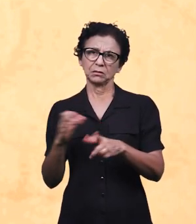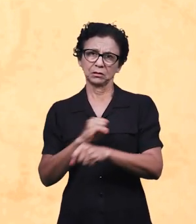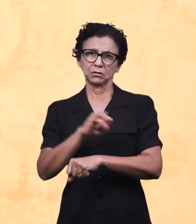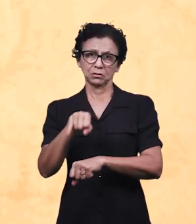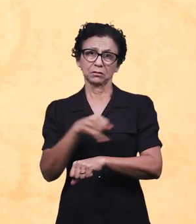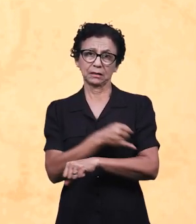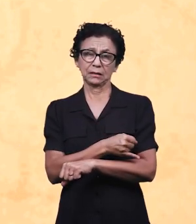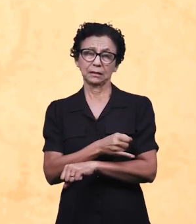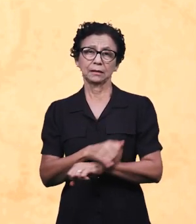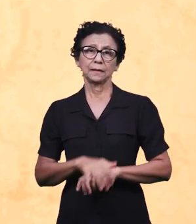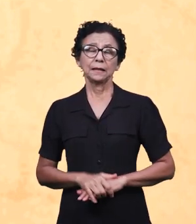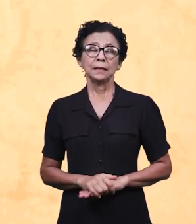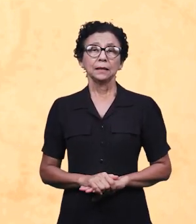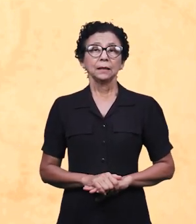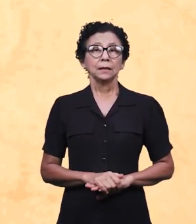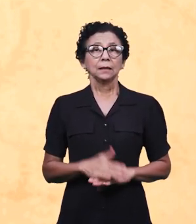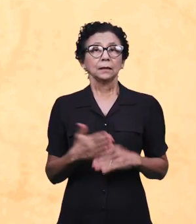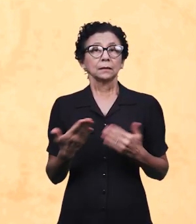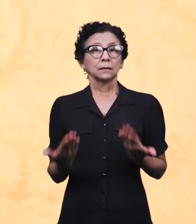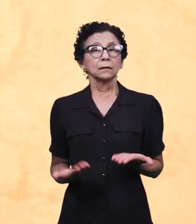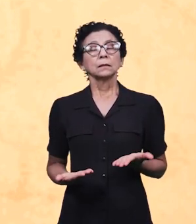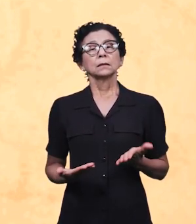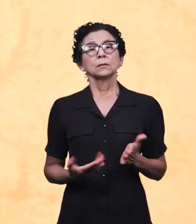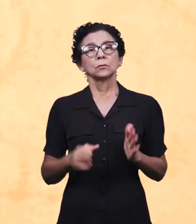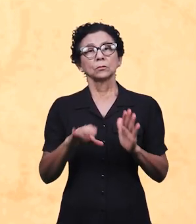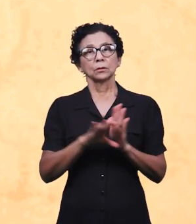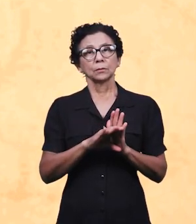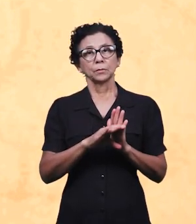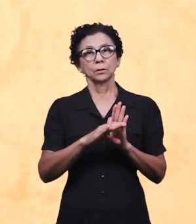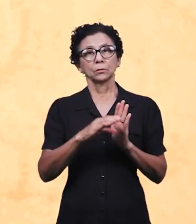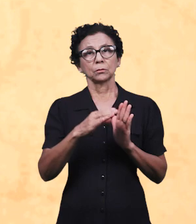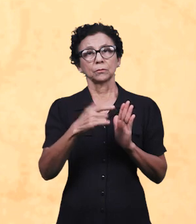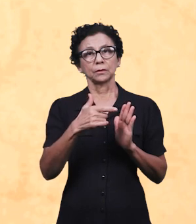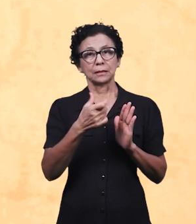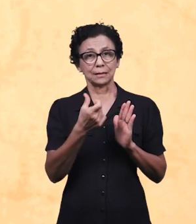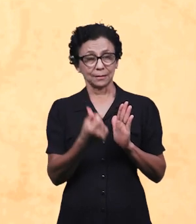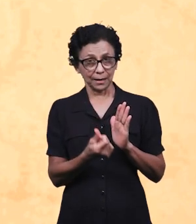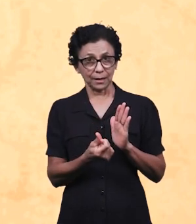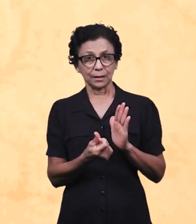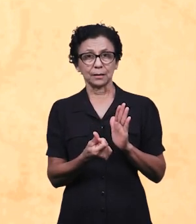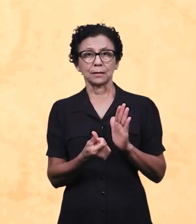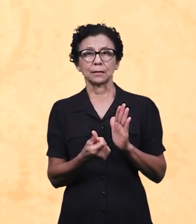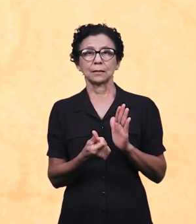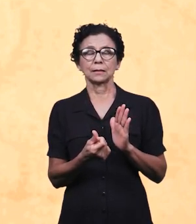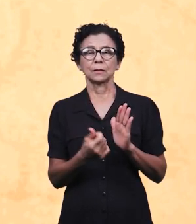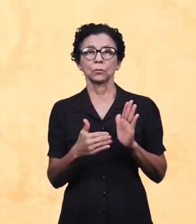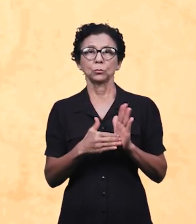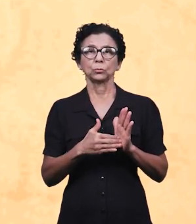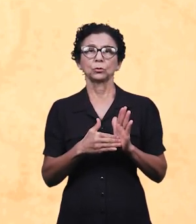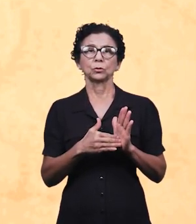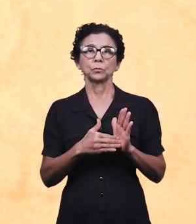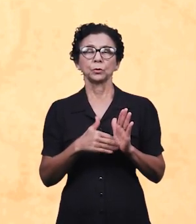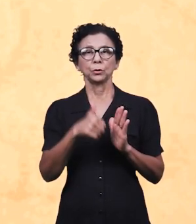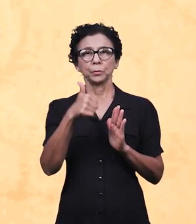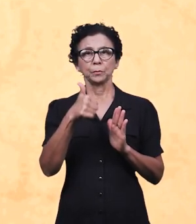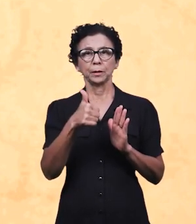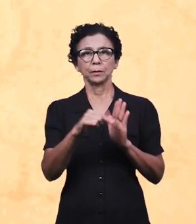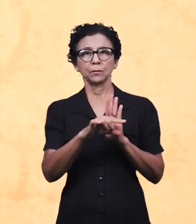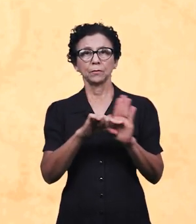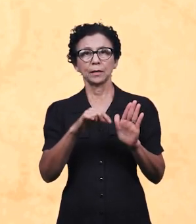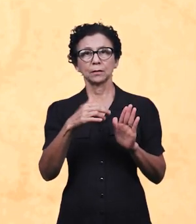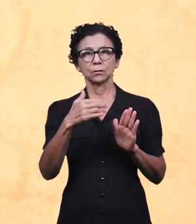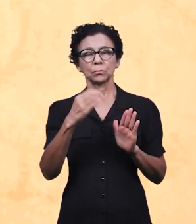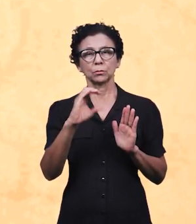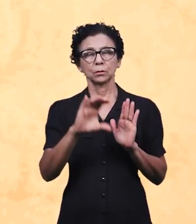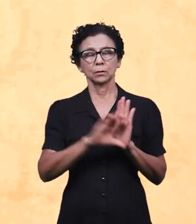Estou lendo no capítulo 26, verso 32, que é o último verso. Agripa disse a Festo: Bem